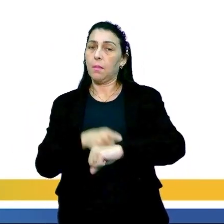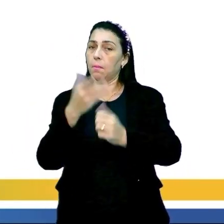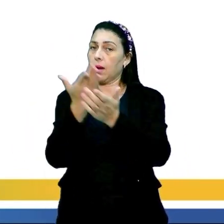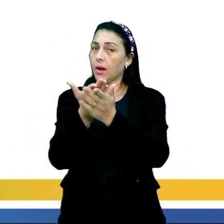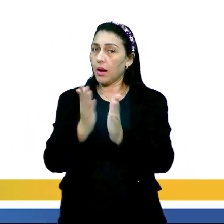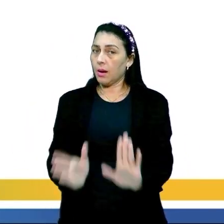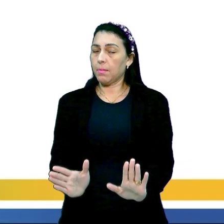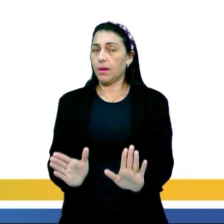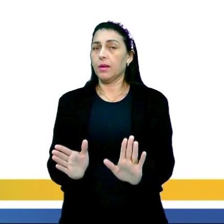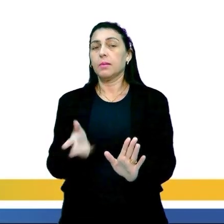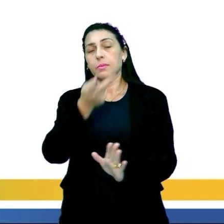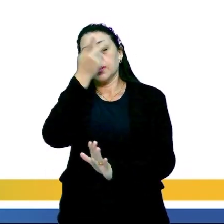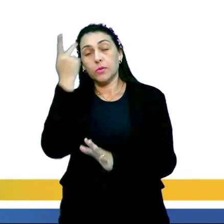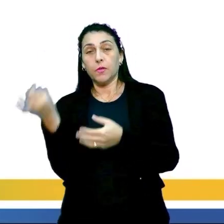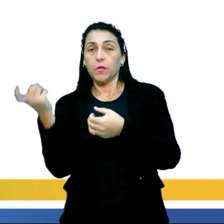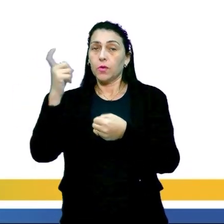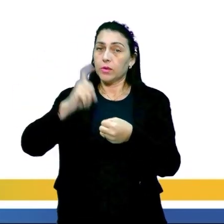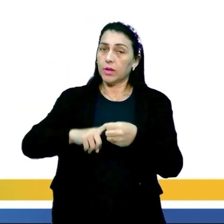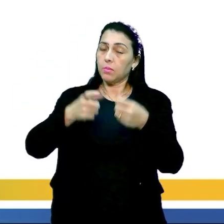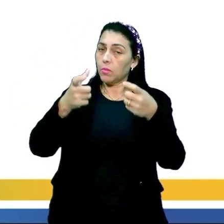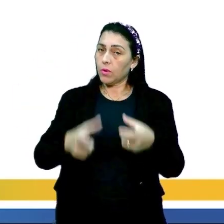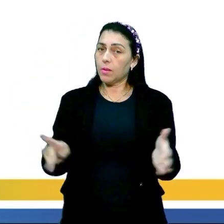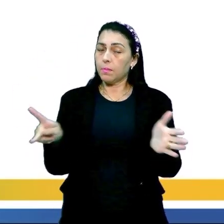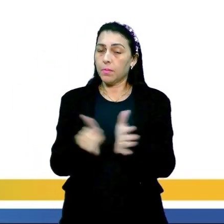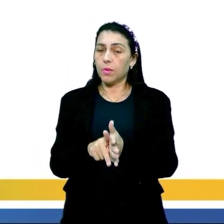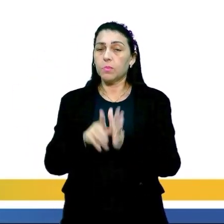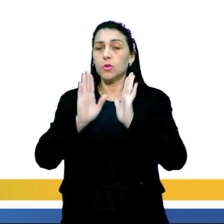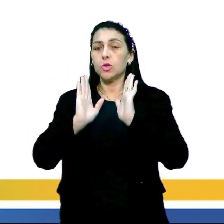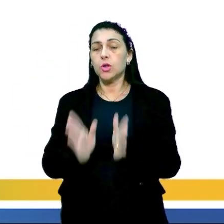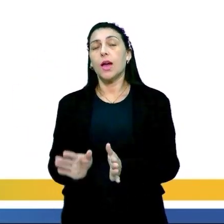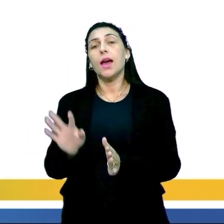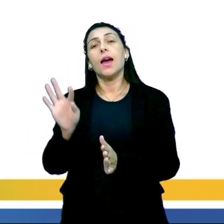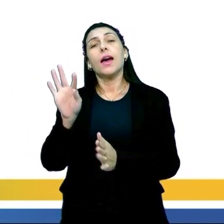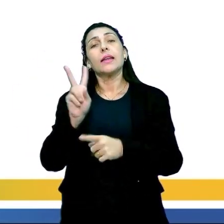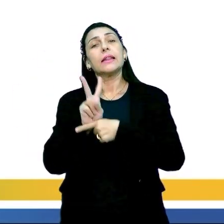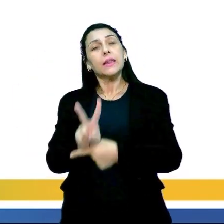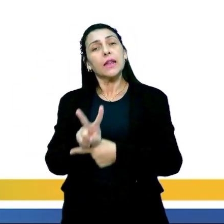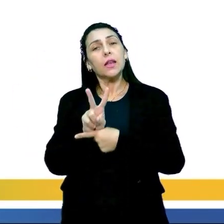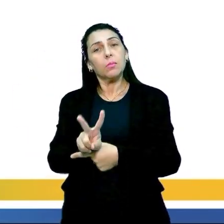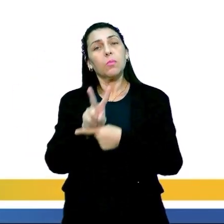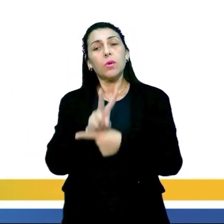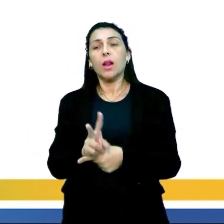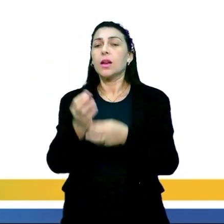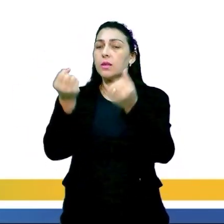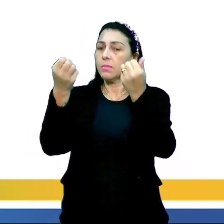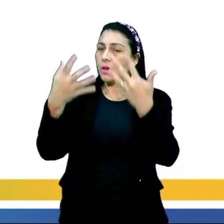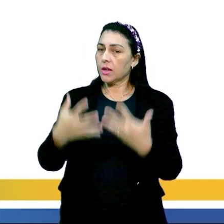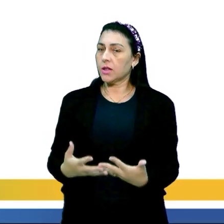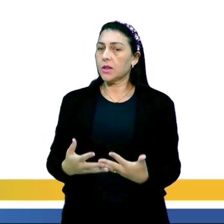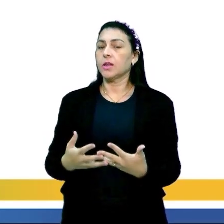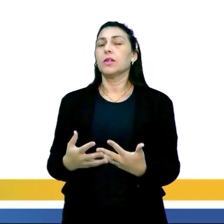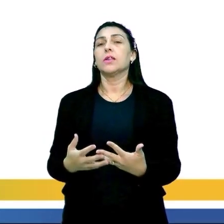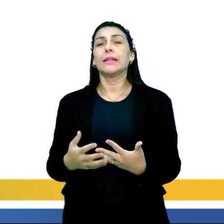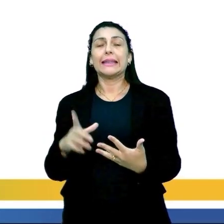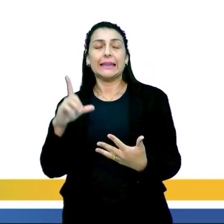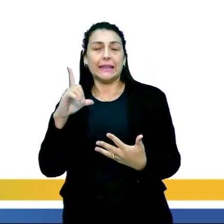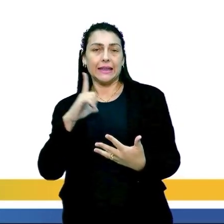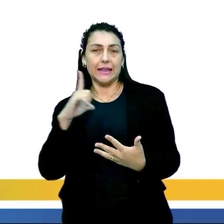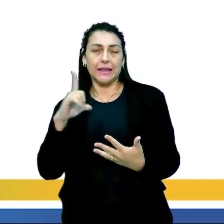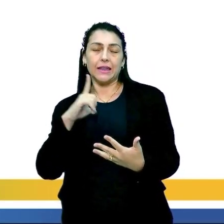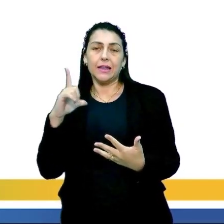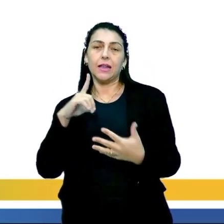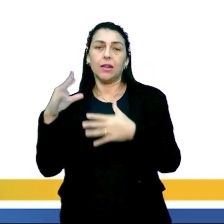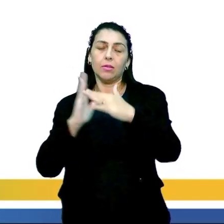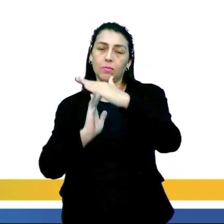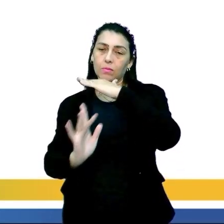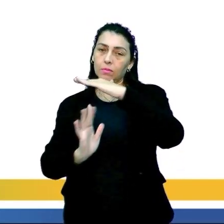determinado para a pessoa voltar para o seu local de origem. Já as temporárias, isso é autoexplicativo, né? São aquelas